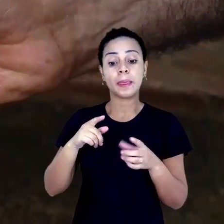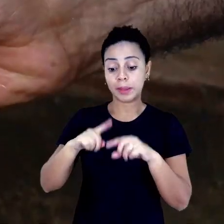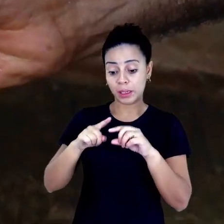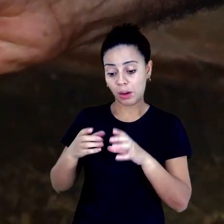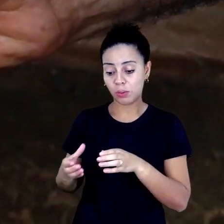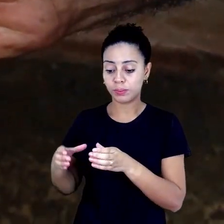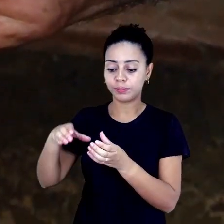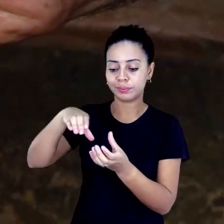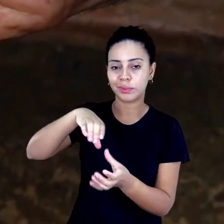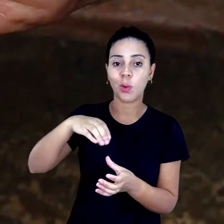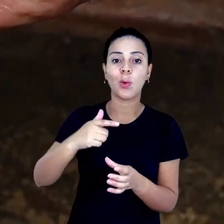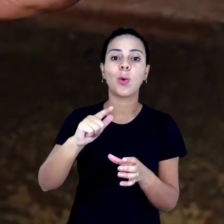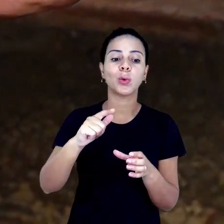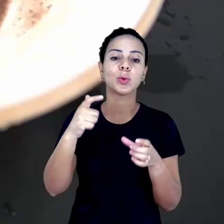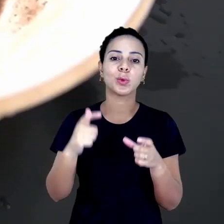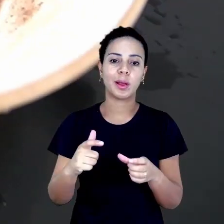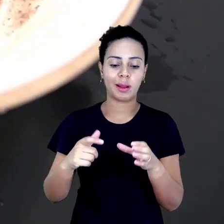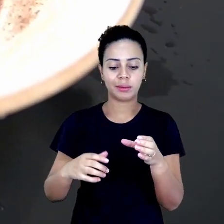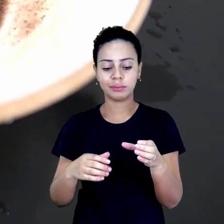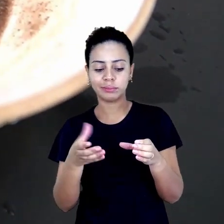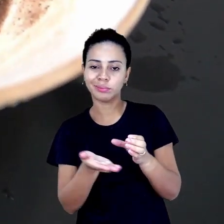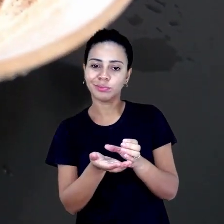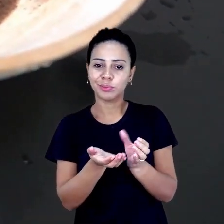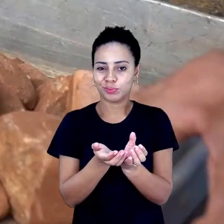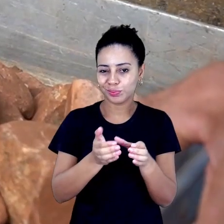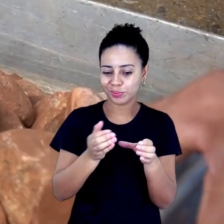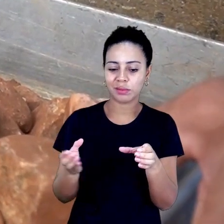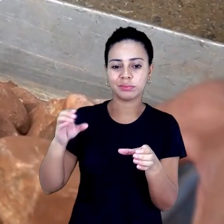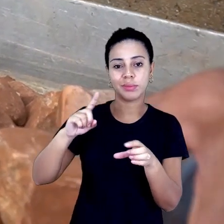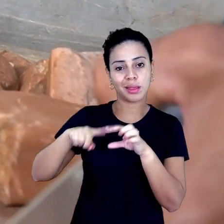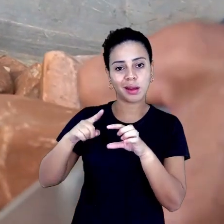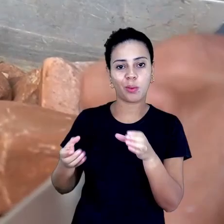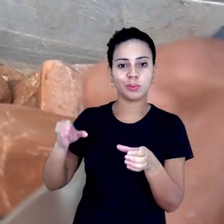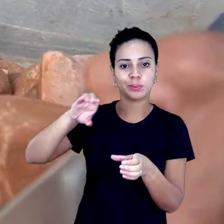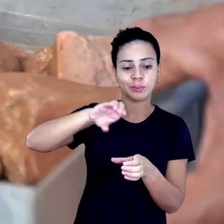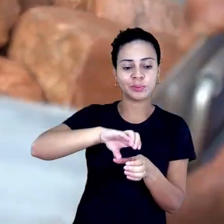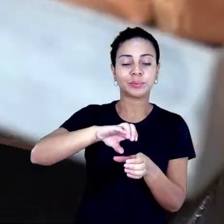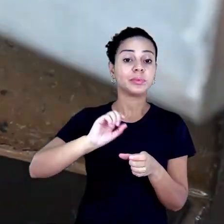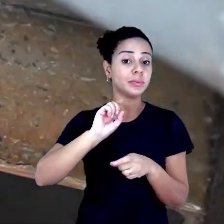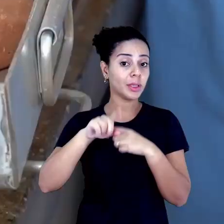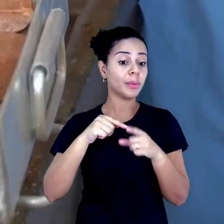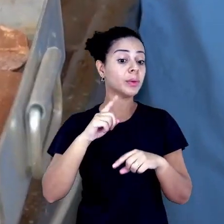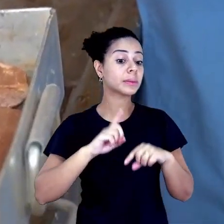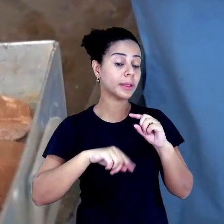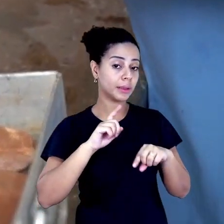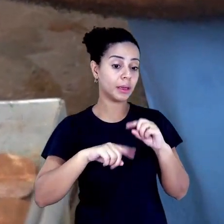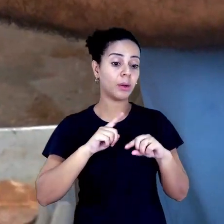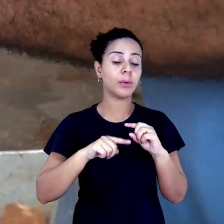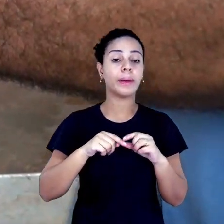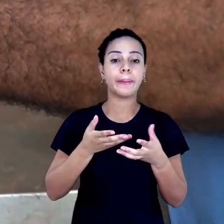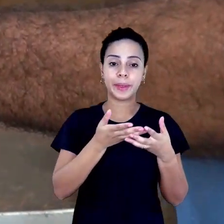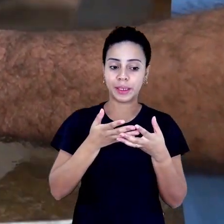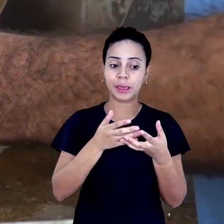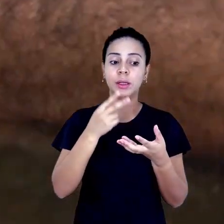recipiente, retirado o excesso de água e reservado. Feito isso, o material retido na peneira de